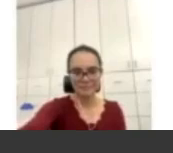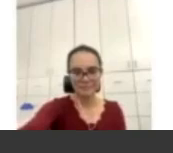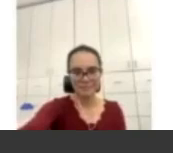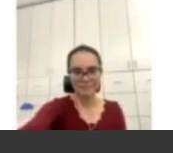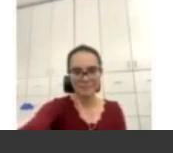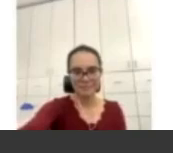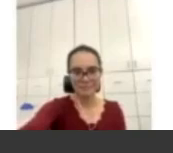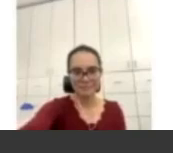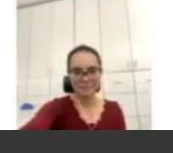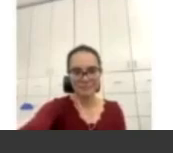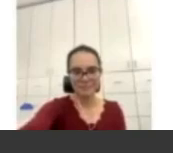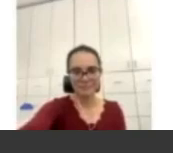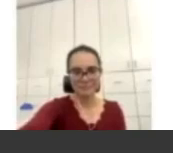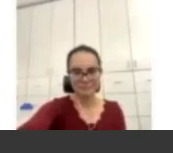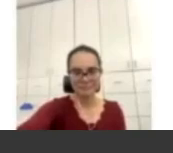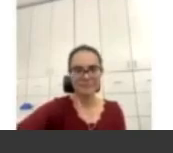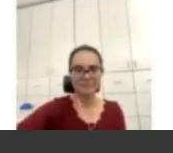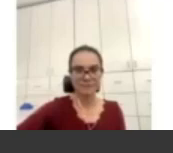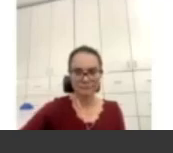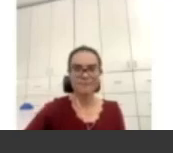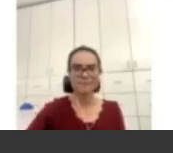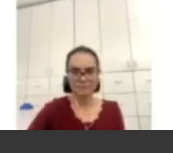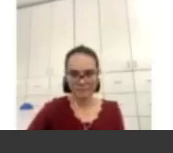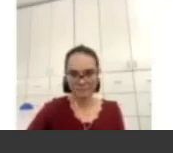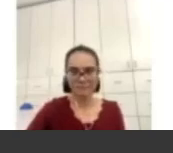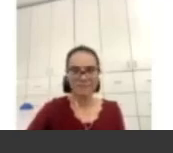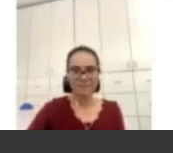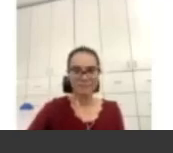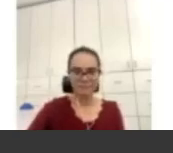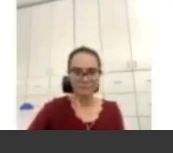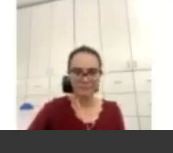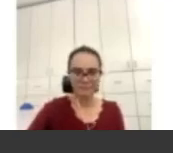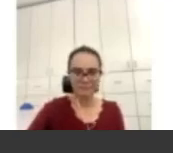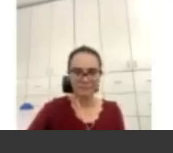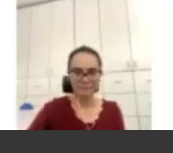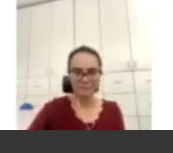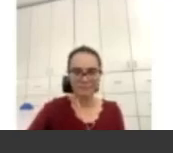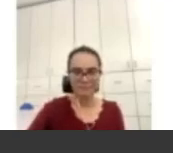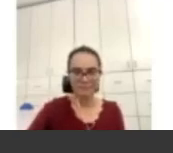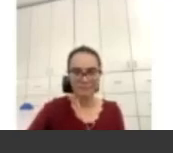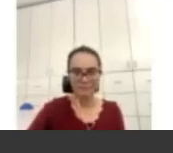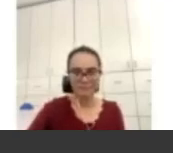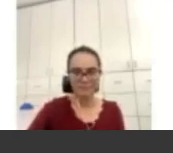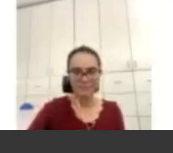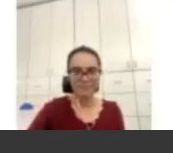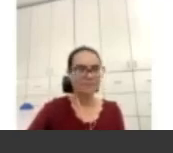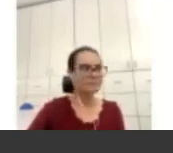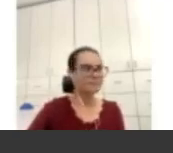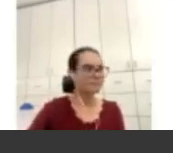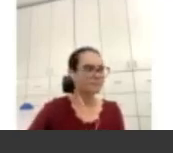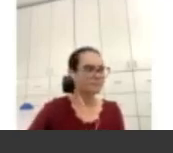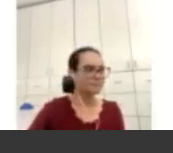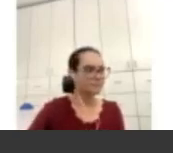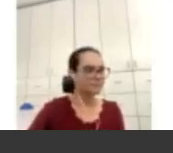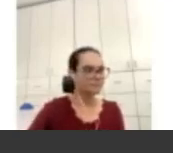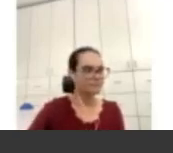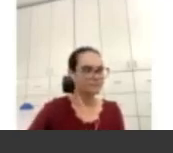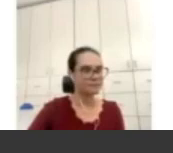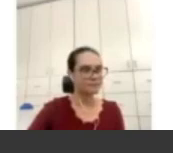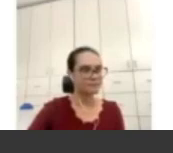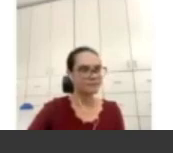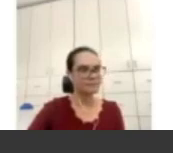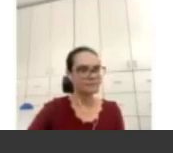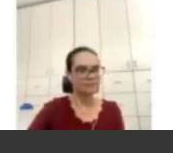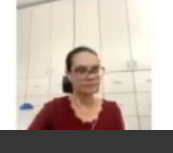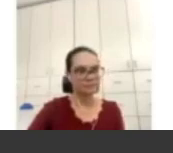guia é um deles, mas tem também a questão da implementação, dos treinamentos e tudo mais. Inicialmente, o que a gente fez foi lançar o guia, né, que é o primeiro desses